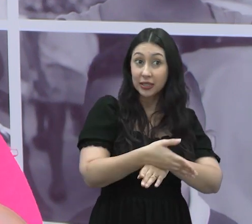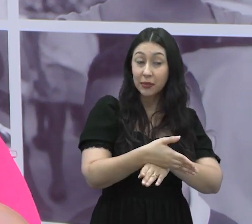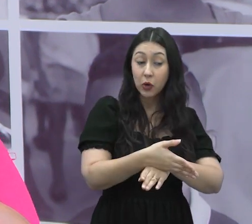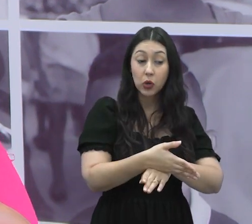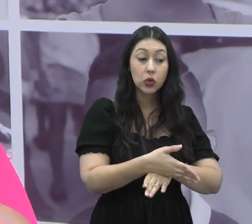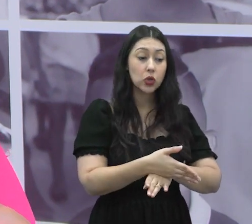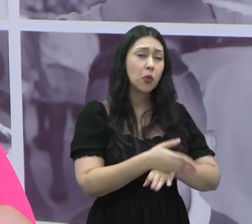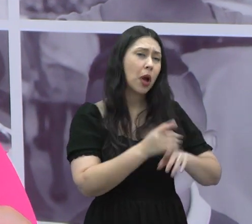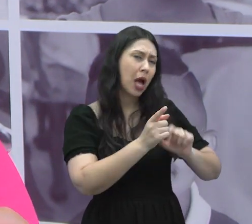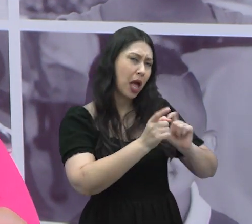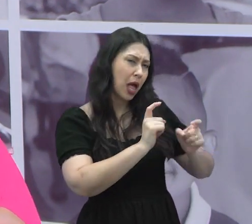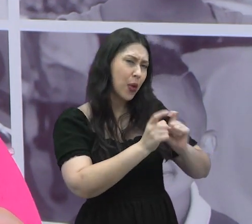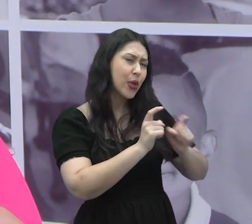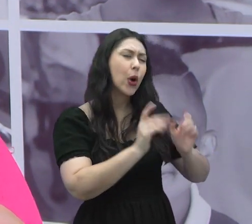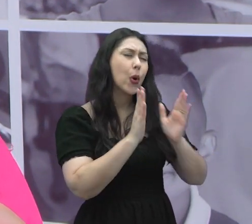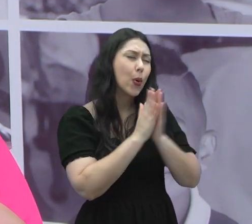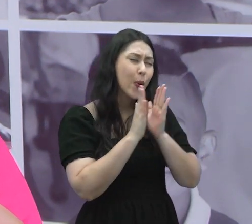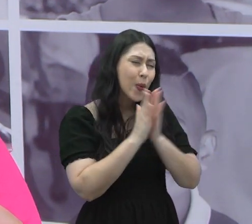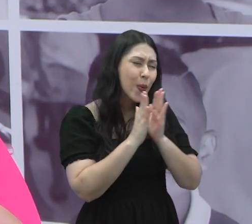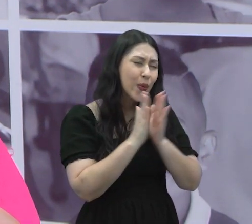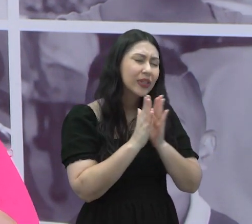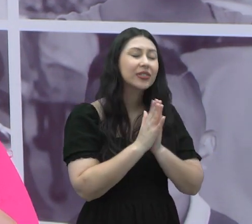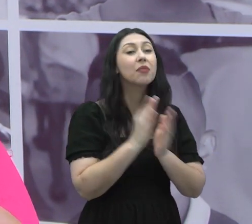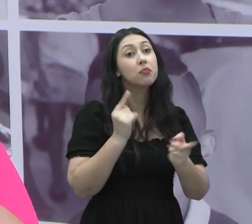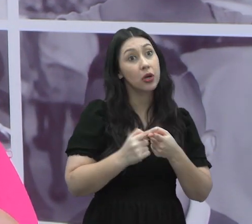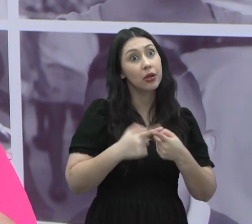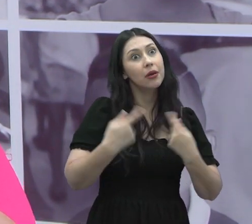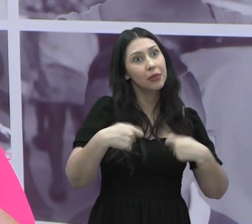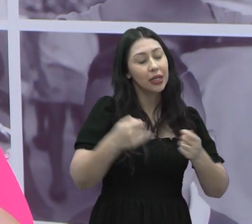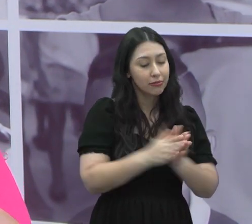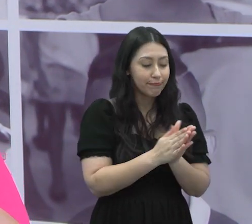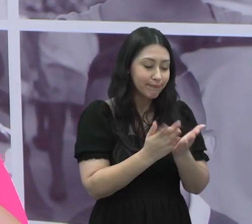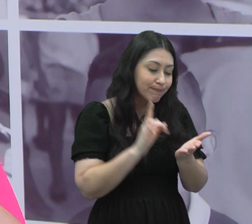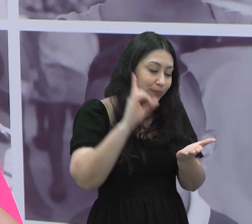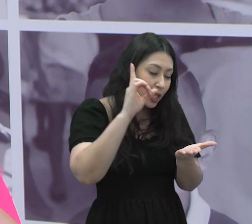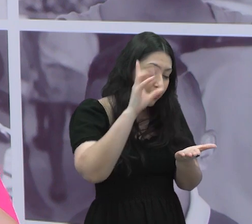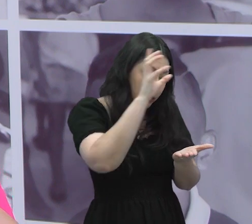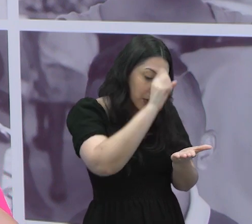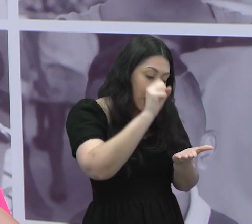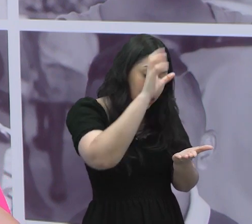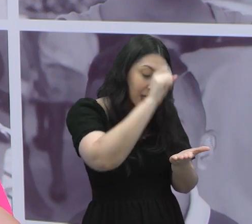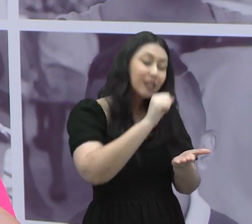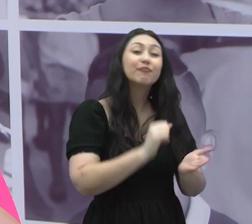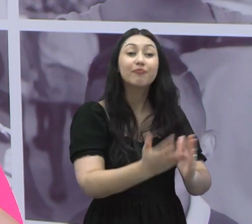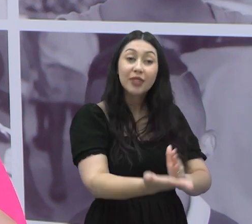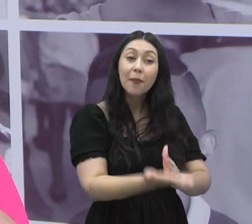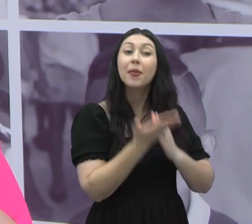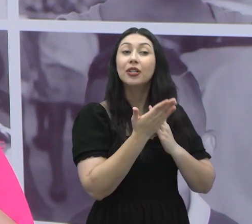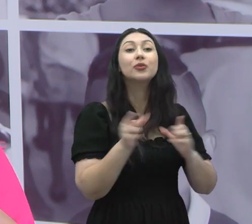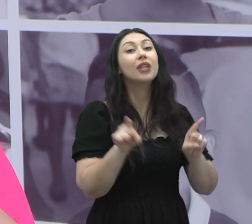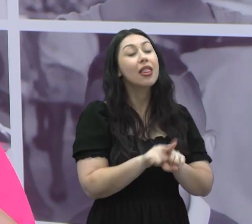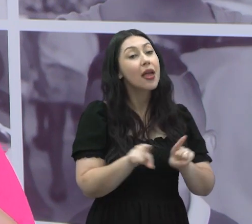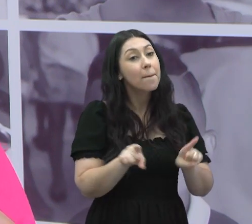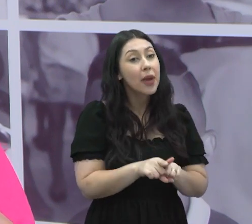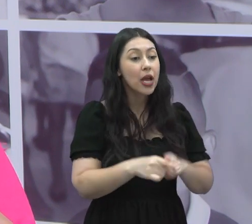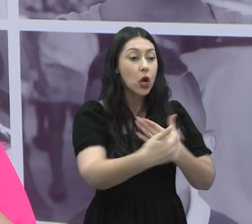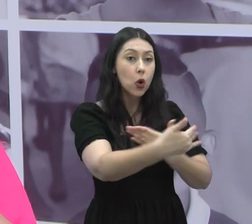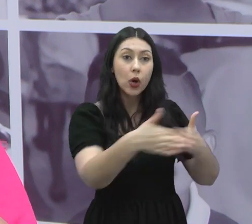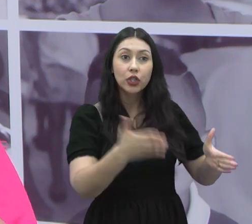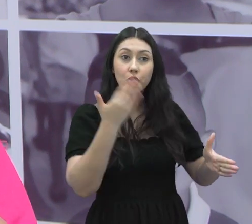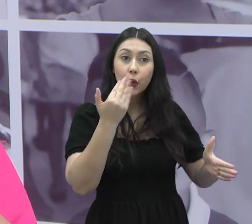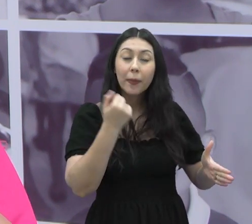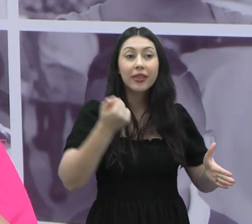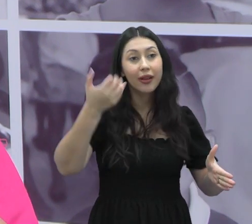Cédula, que é uma missionária de oração, que a gente também precisa se alimentar da palavra, né? E me ajuda com a